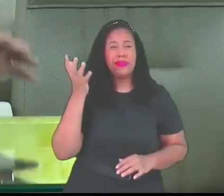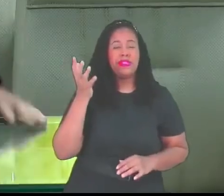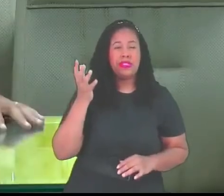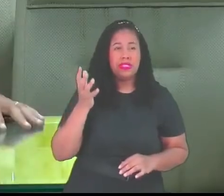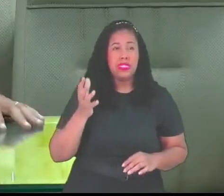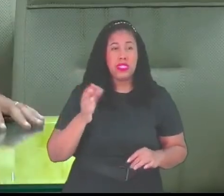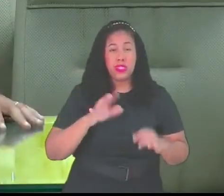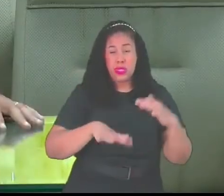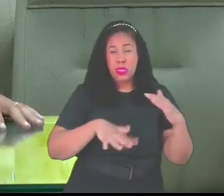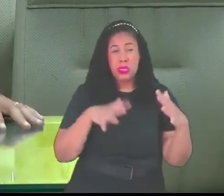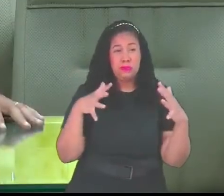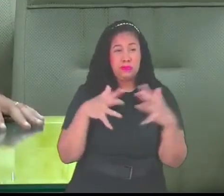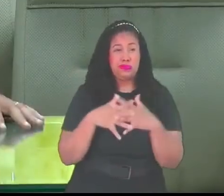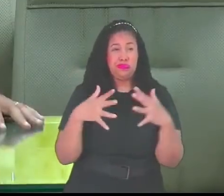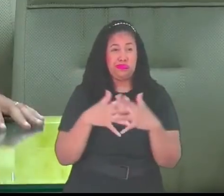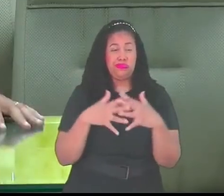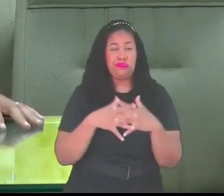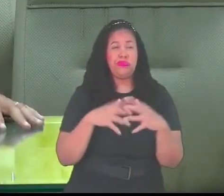é real.